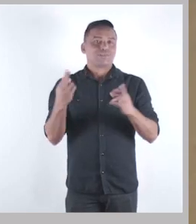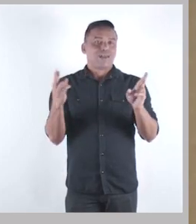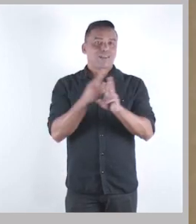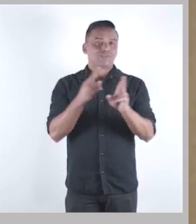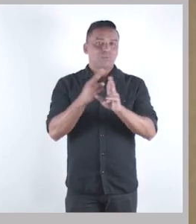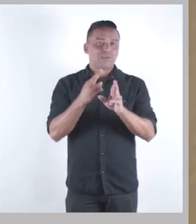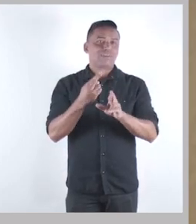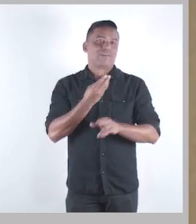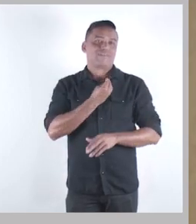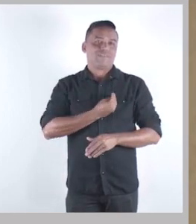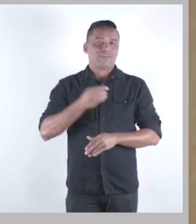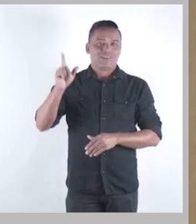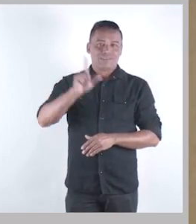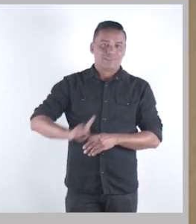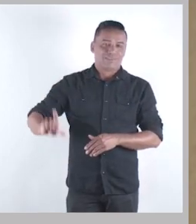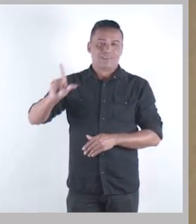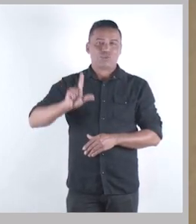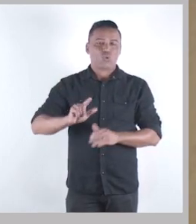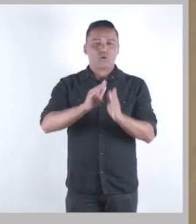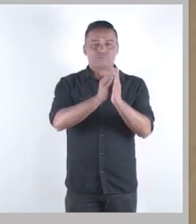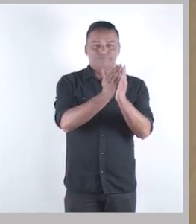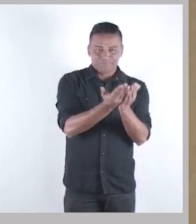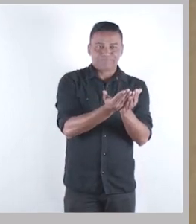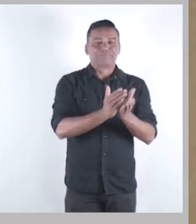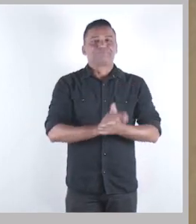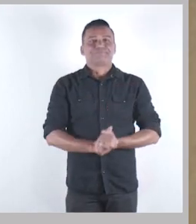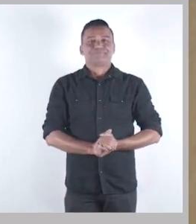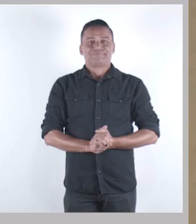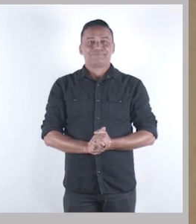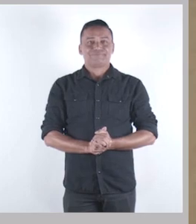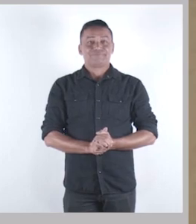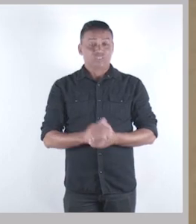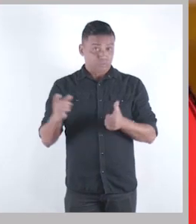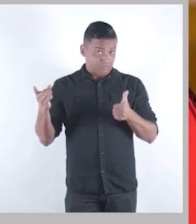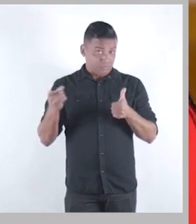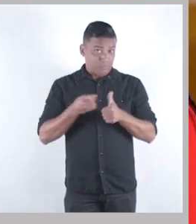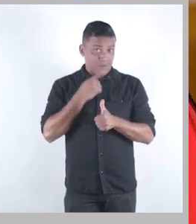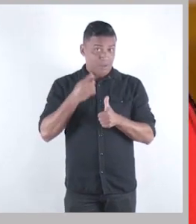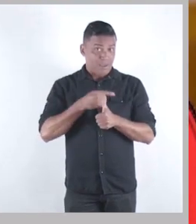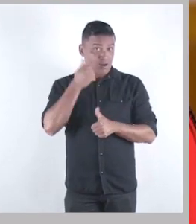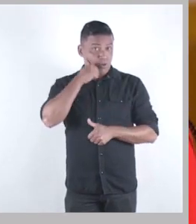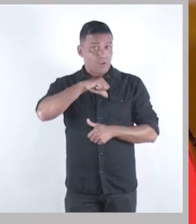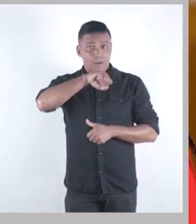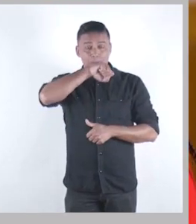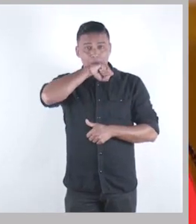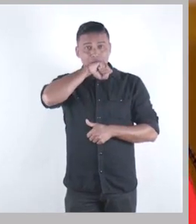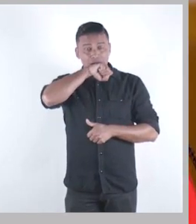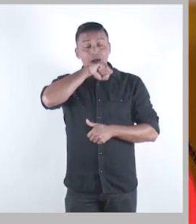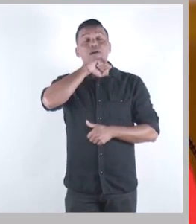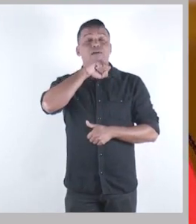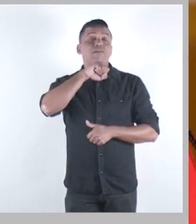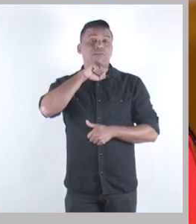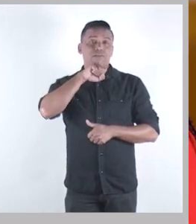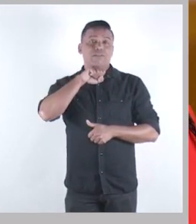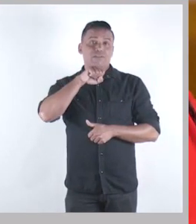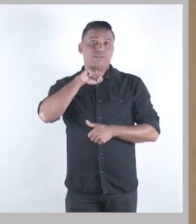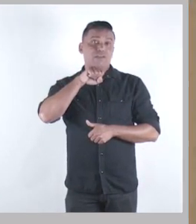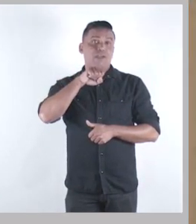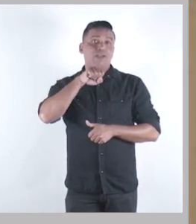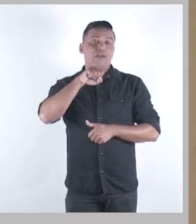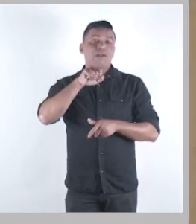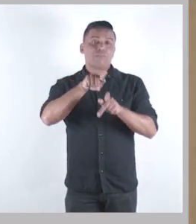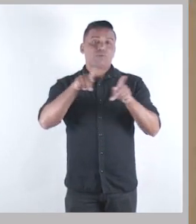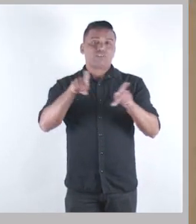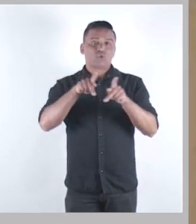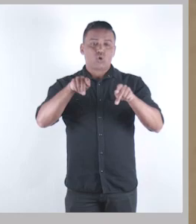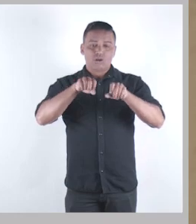livro. Como disse, primeiro, a minha mãe foi professora primária, então,